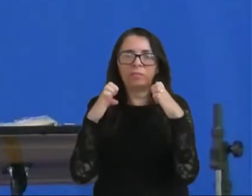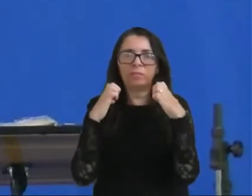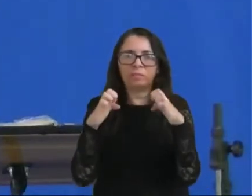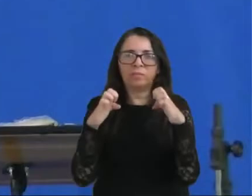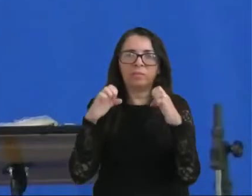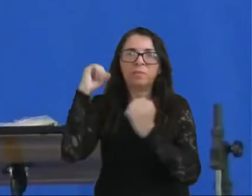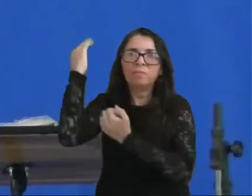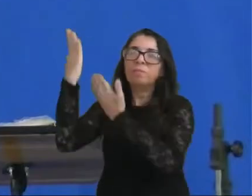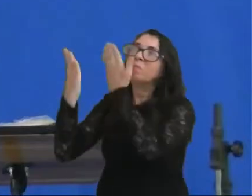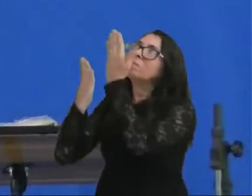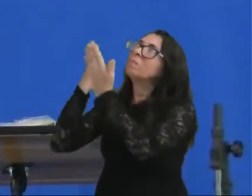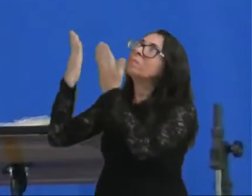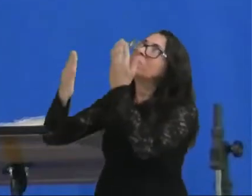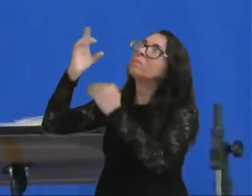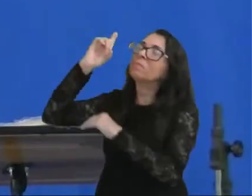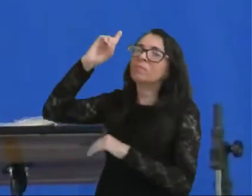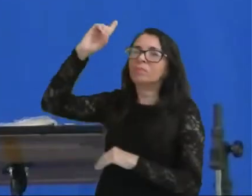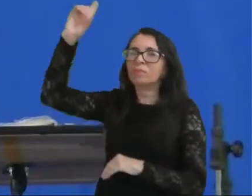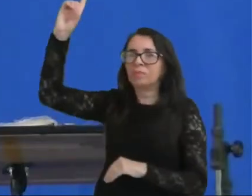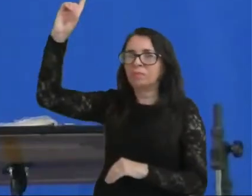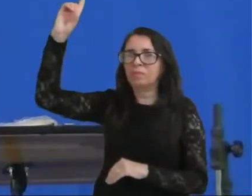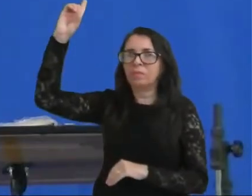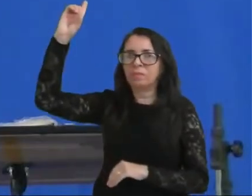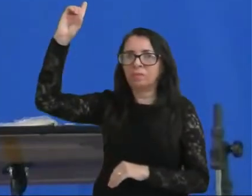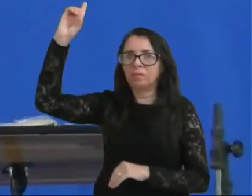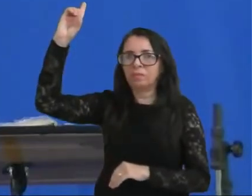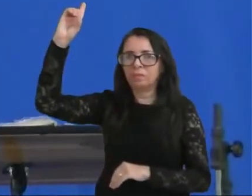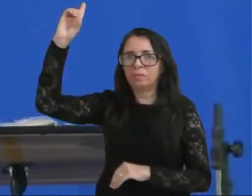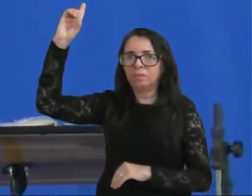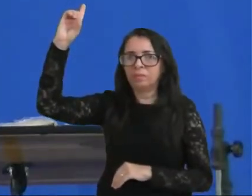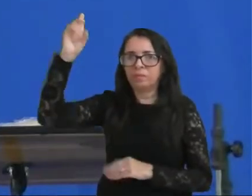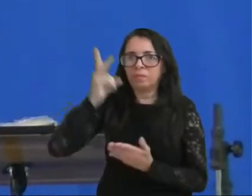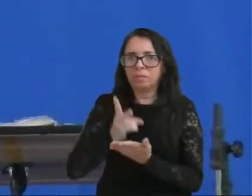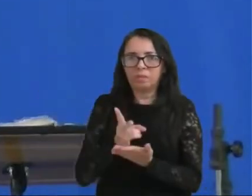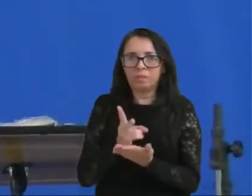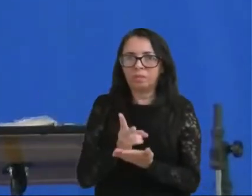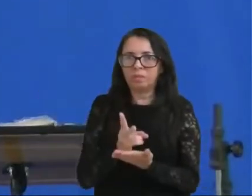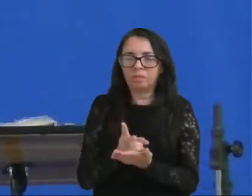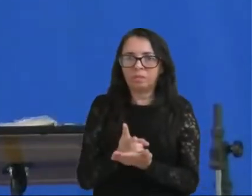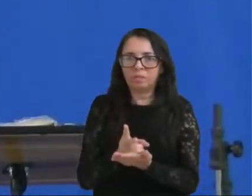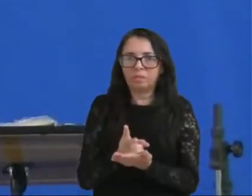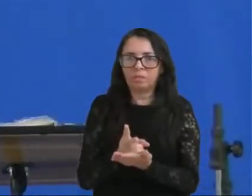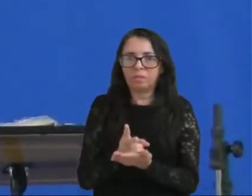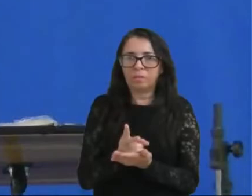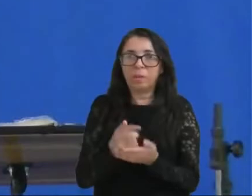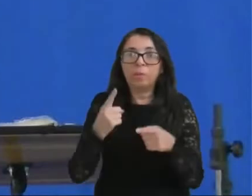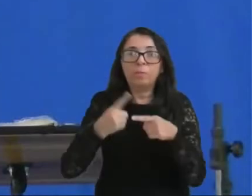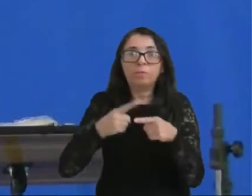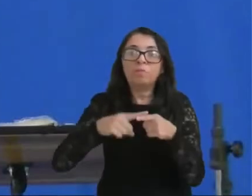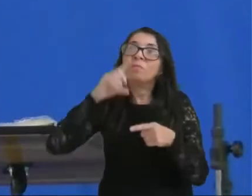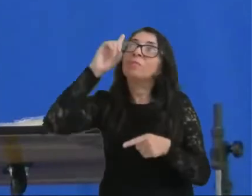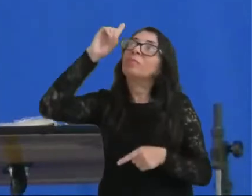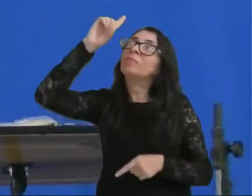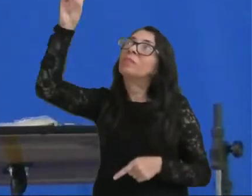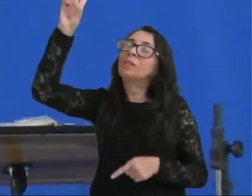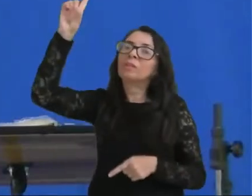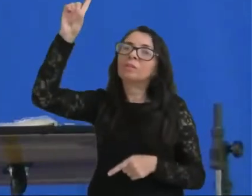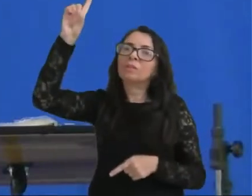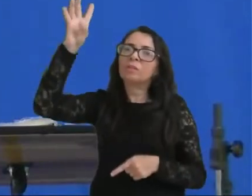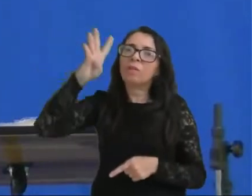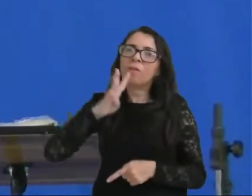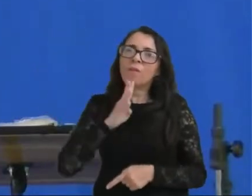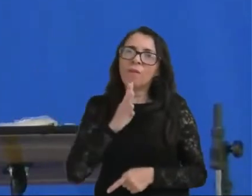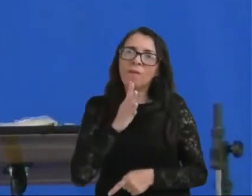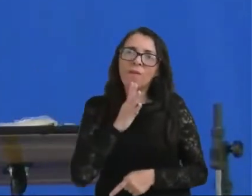diante da deusa dos Efésios, Diana, e nem prestar culto ao